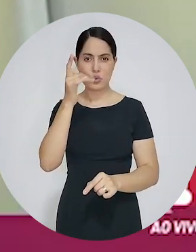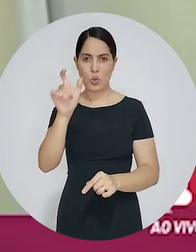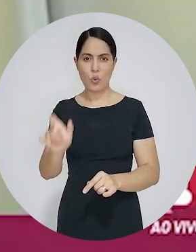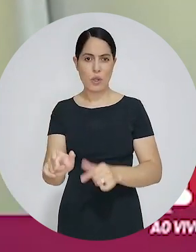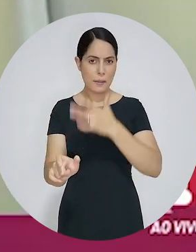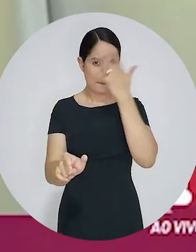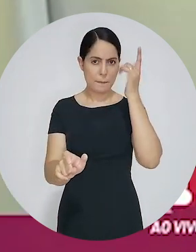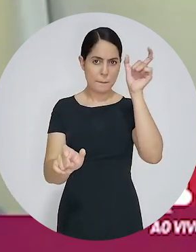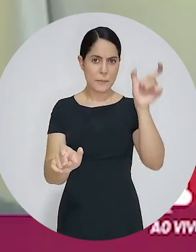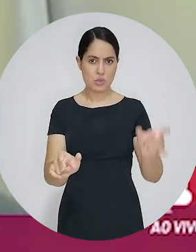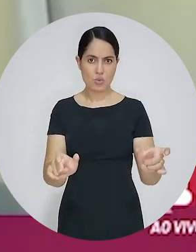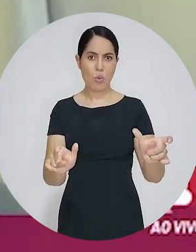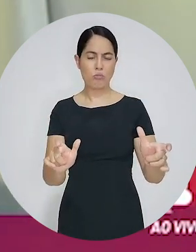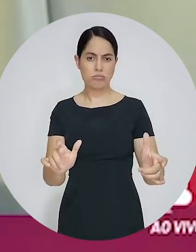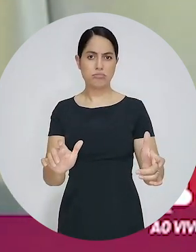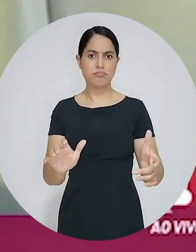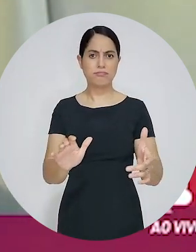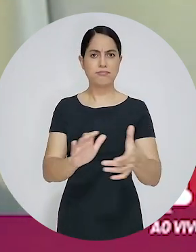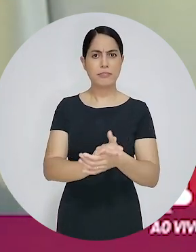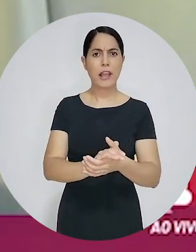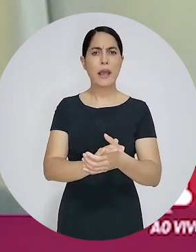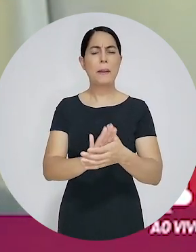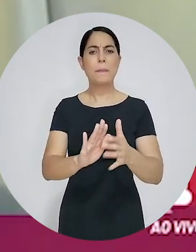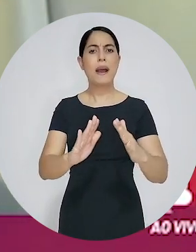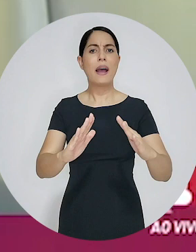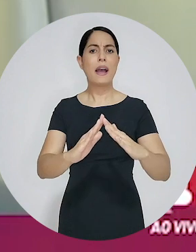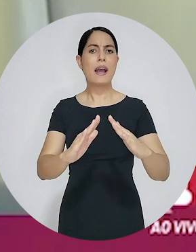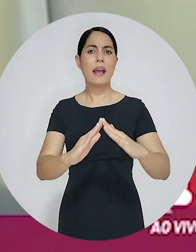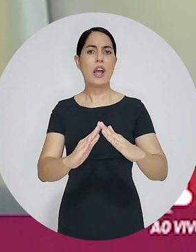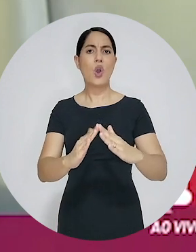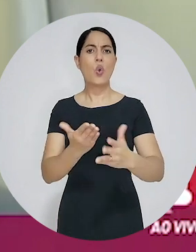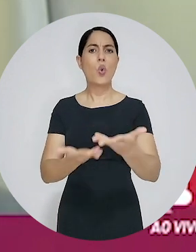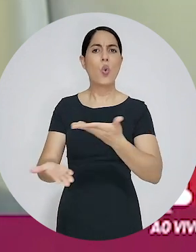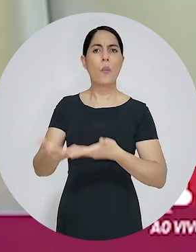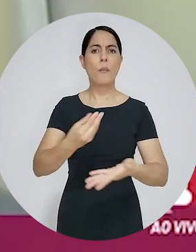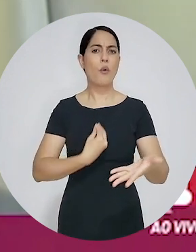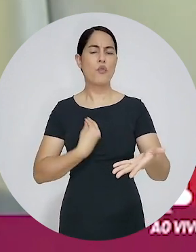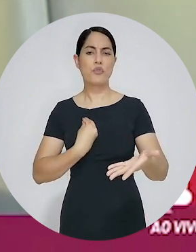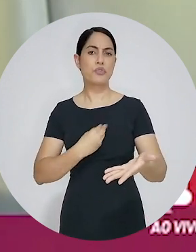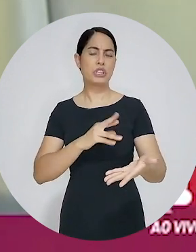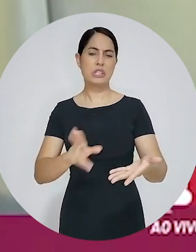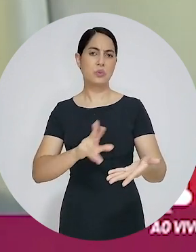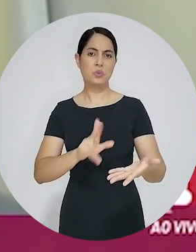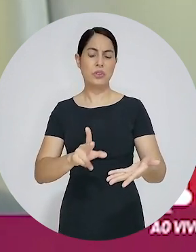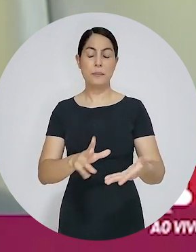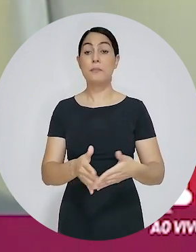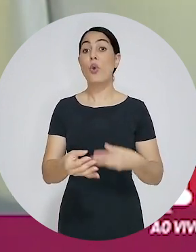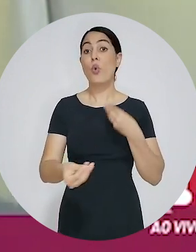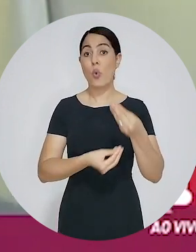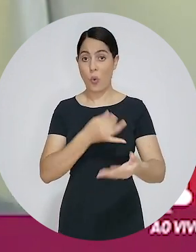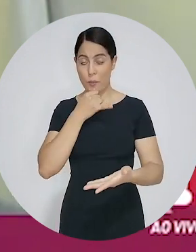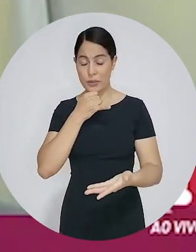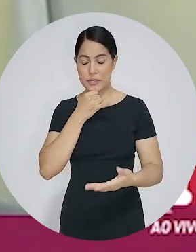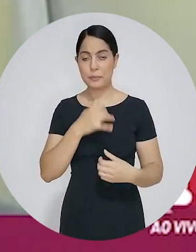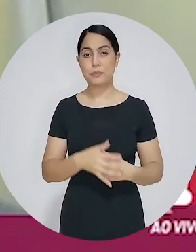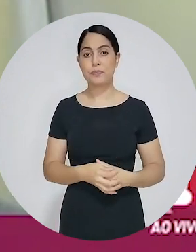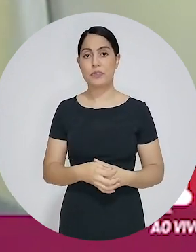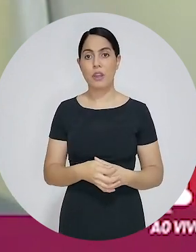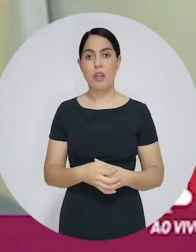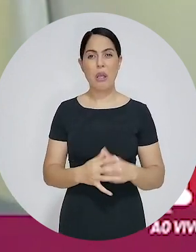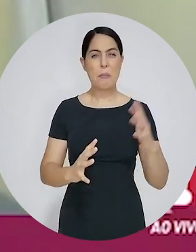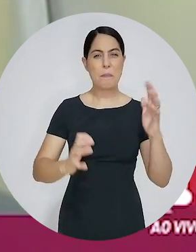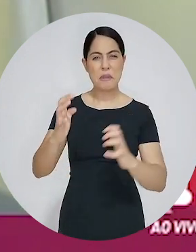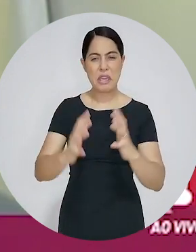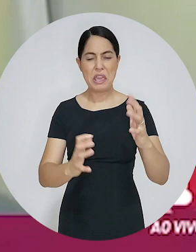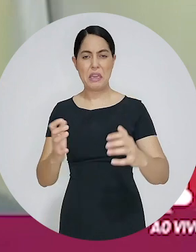essa ideia de uma comunhão plena de vida, porque de fato os desentendimentos, as brigas, né,